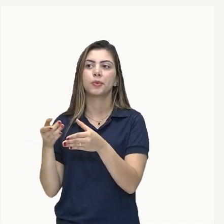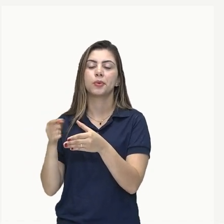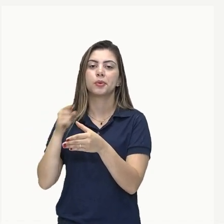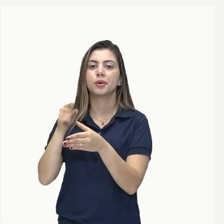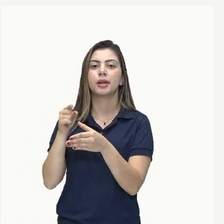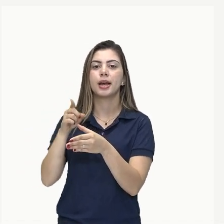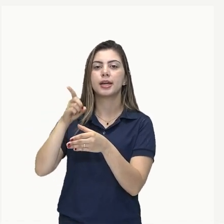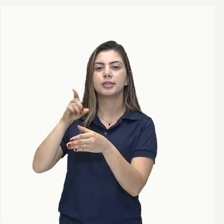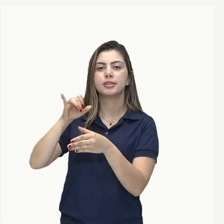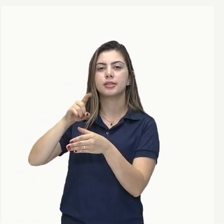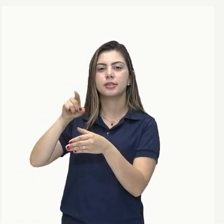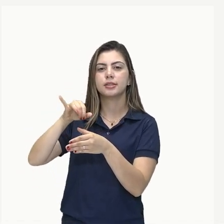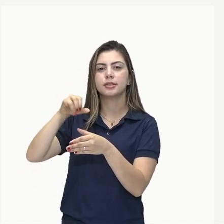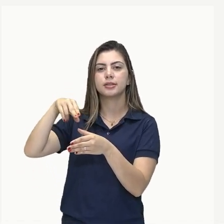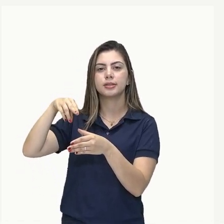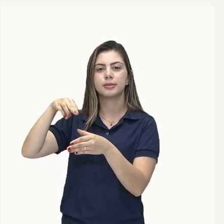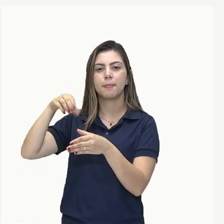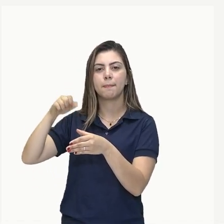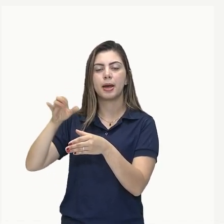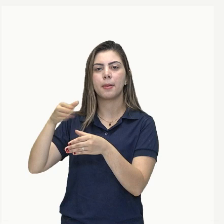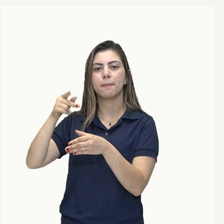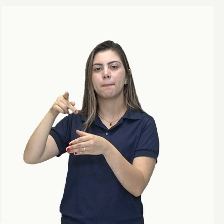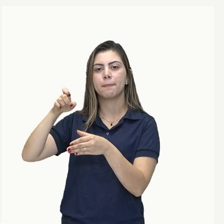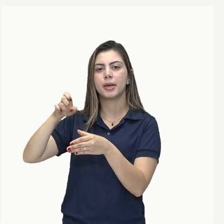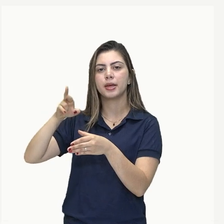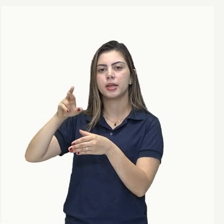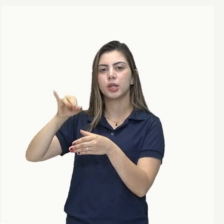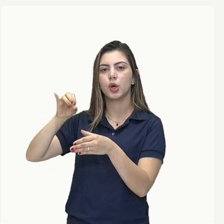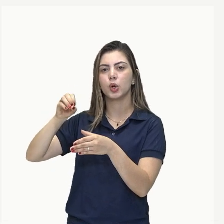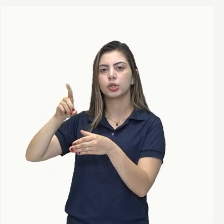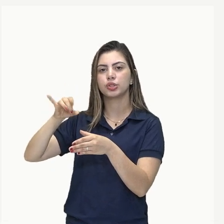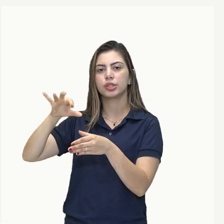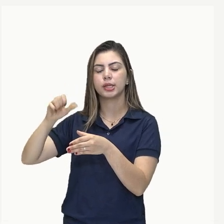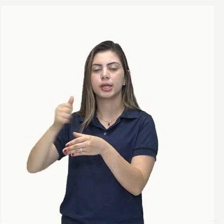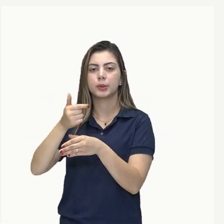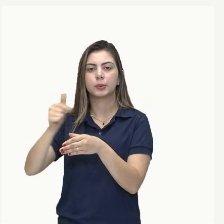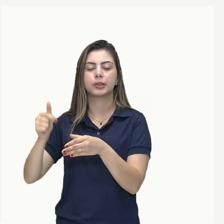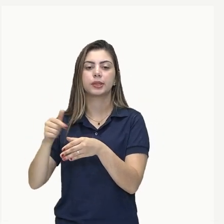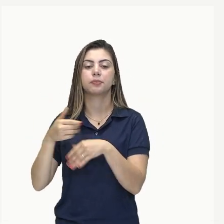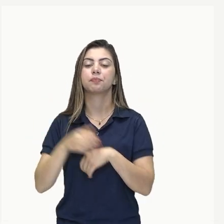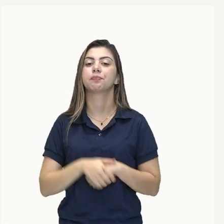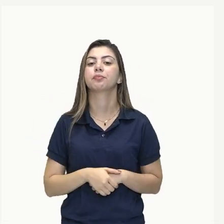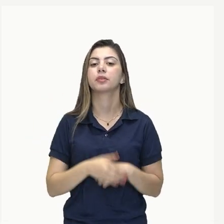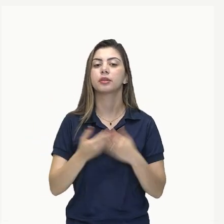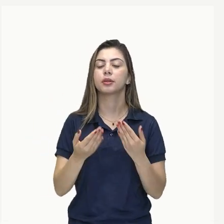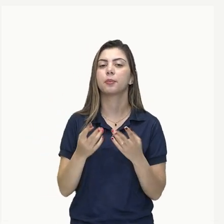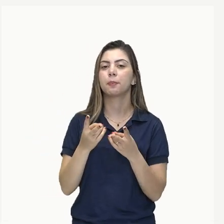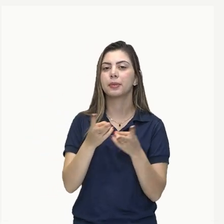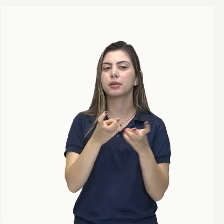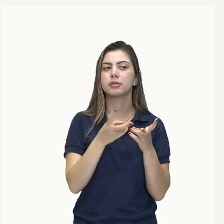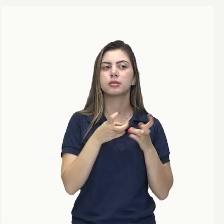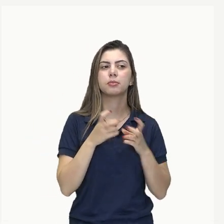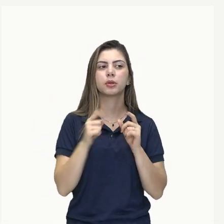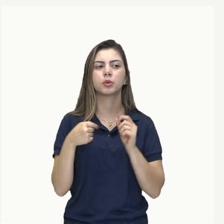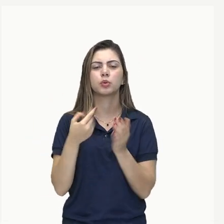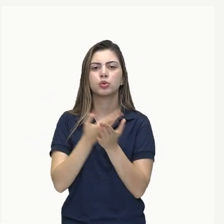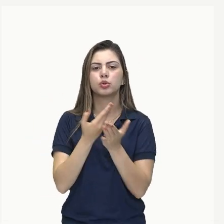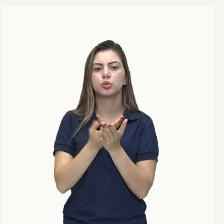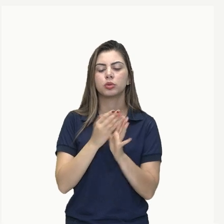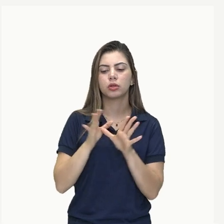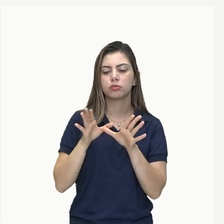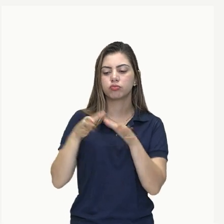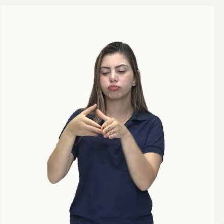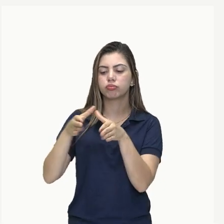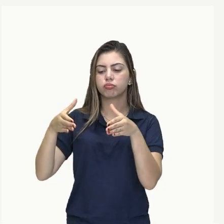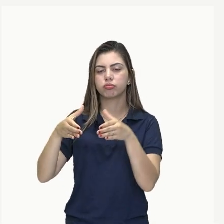né? Então, repare que cada conjunto numérico que a gente foi estudando ao longo dos anos, eles vão englobando os outros,